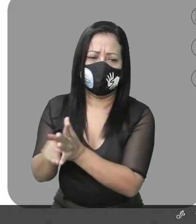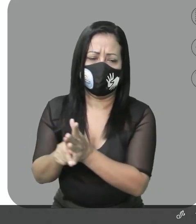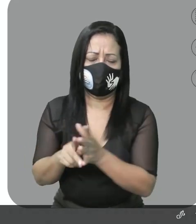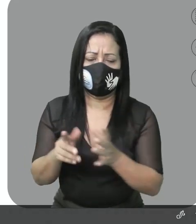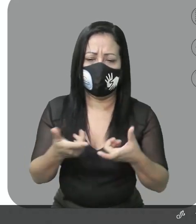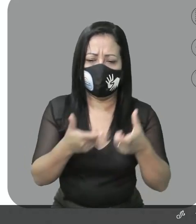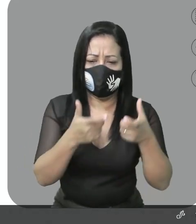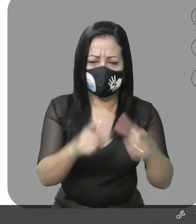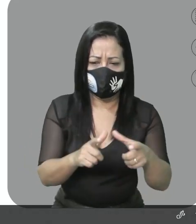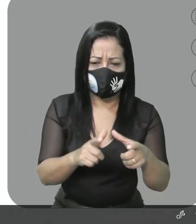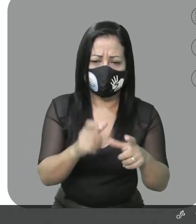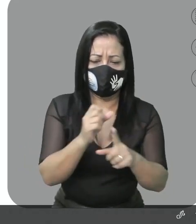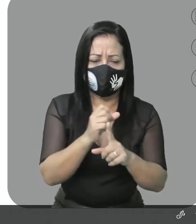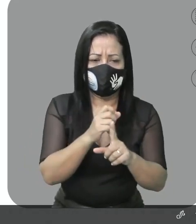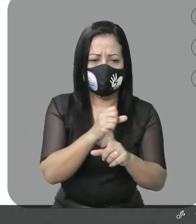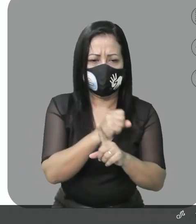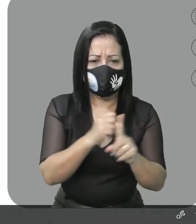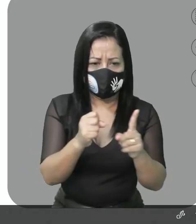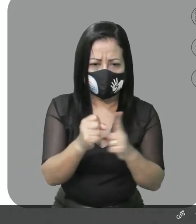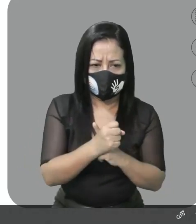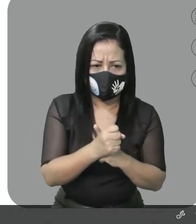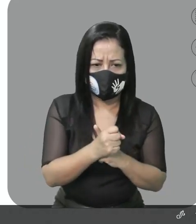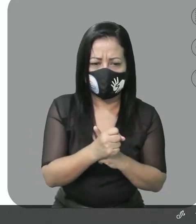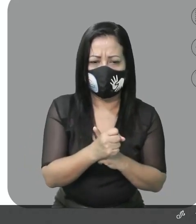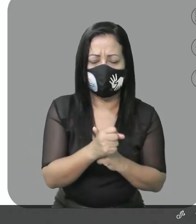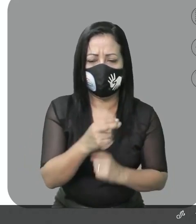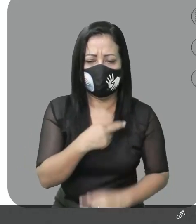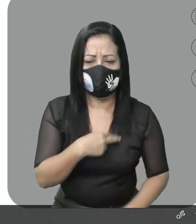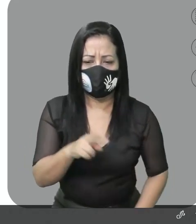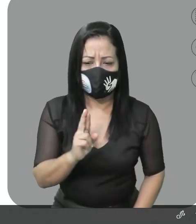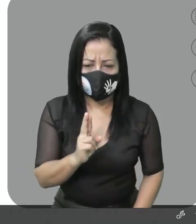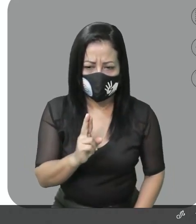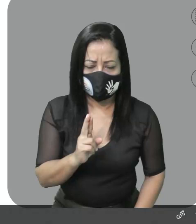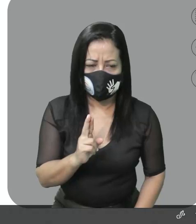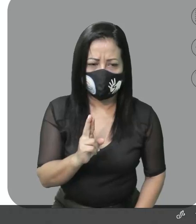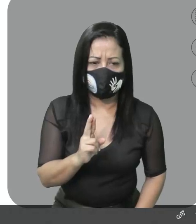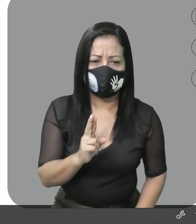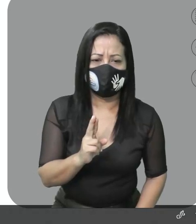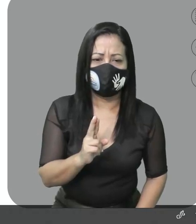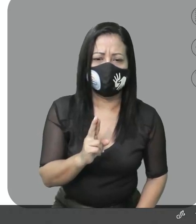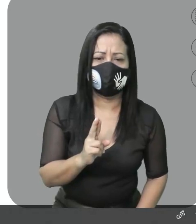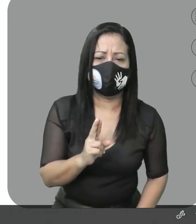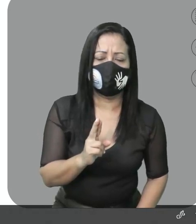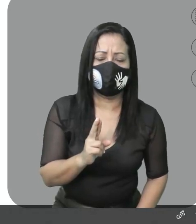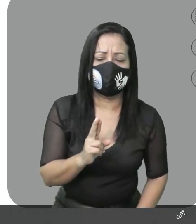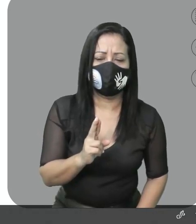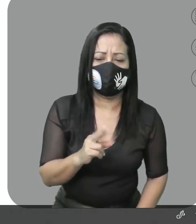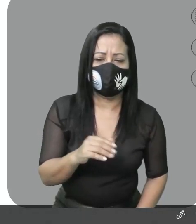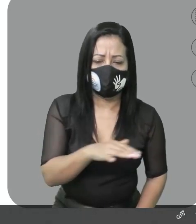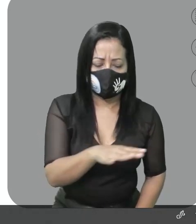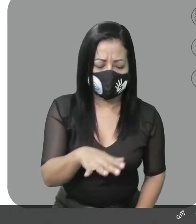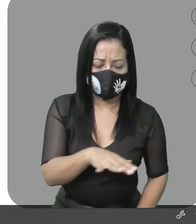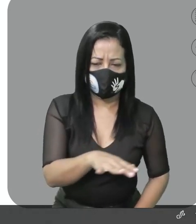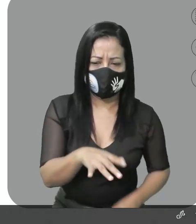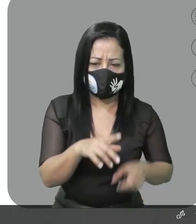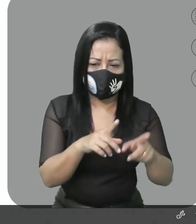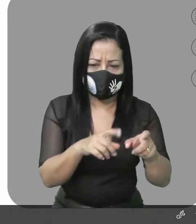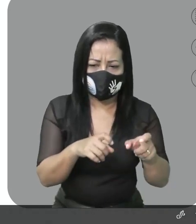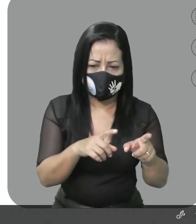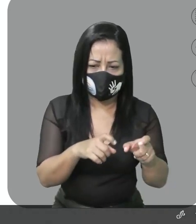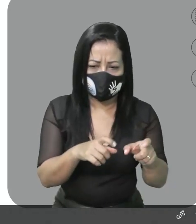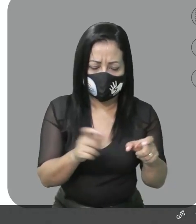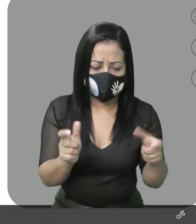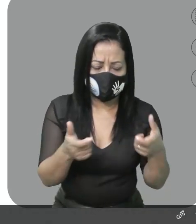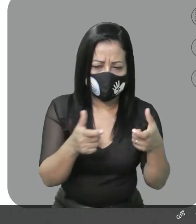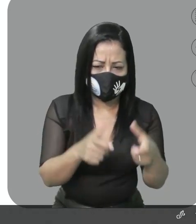social e religioso. Uma área rural, com pequenas aldeias, fortalezas perto